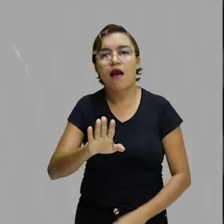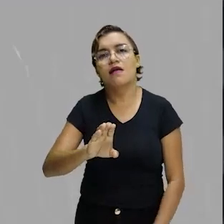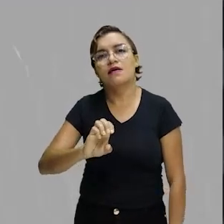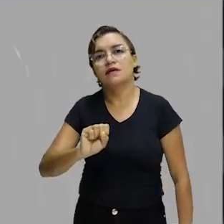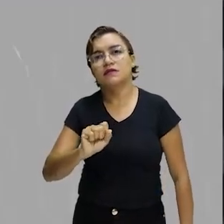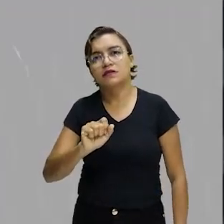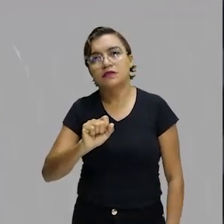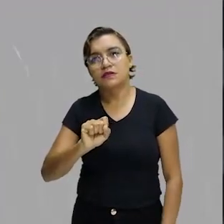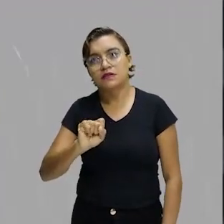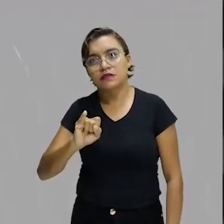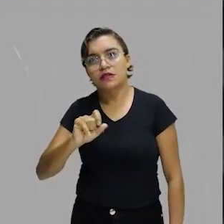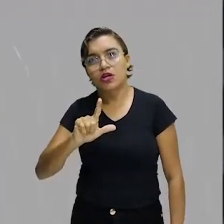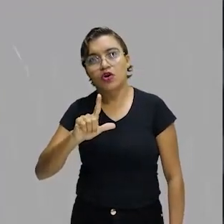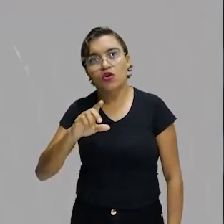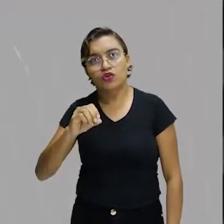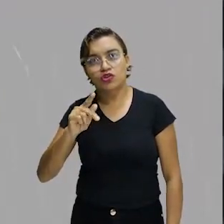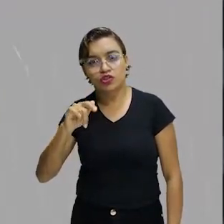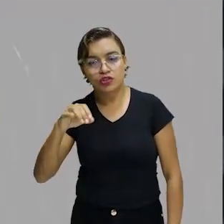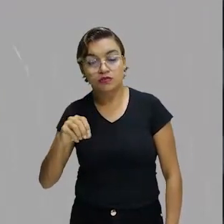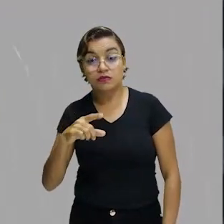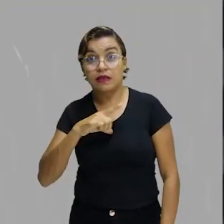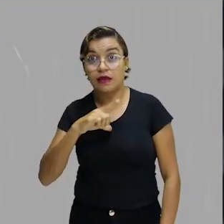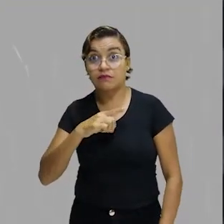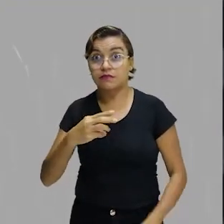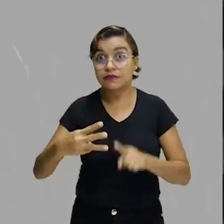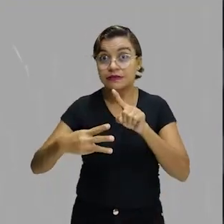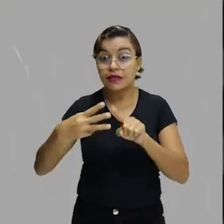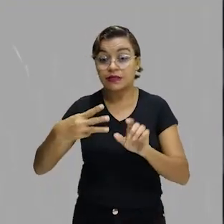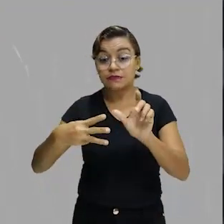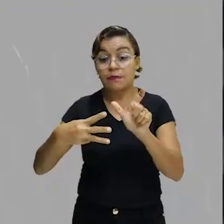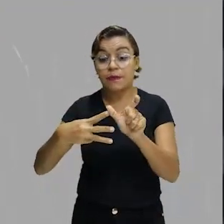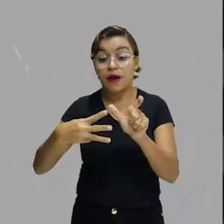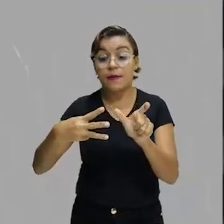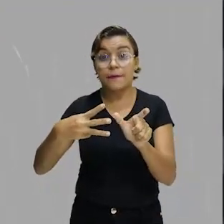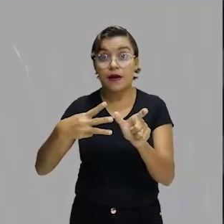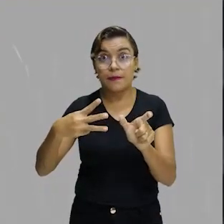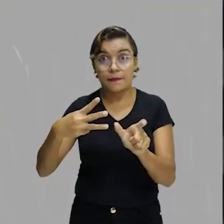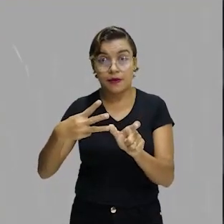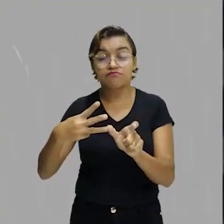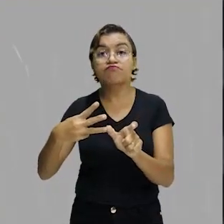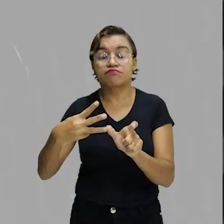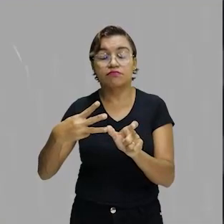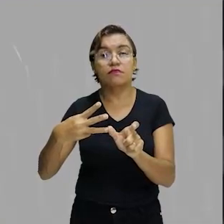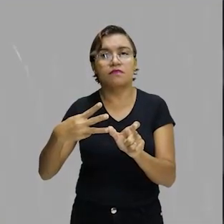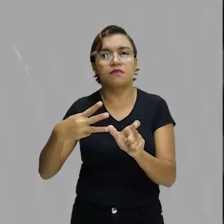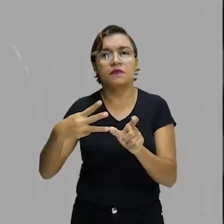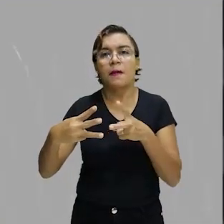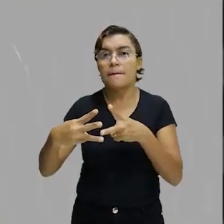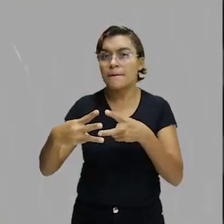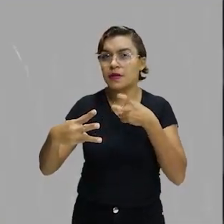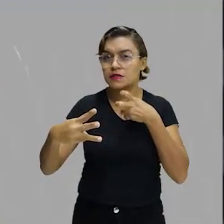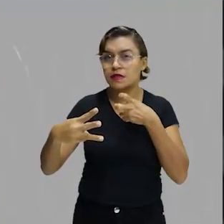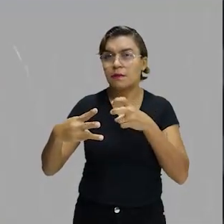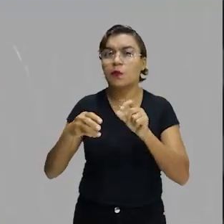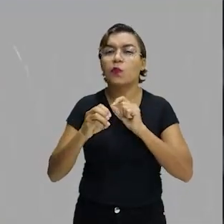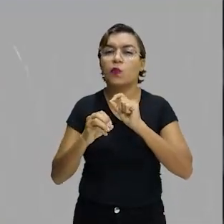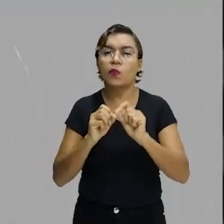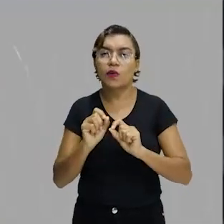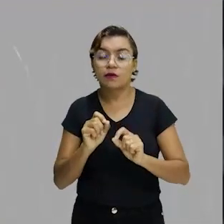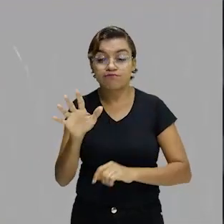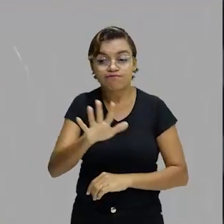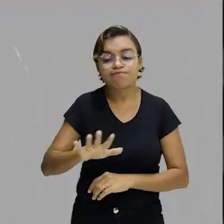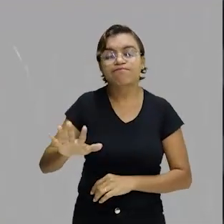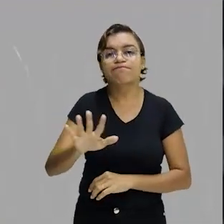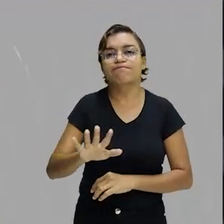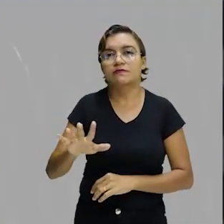aquela deve ter 3 termos. Então, você já está percebendo, por exemplo, que este